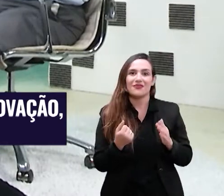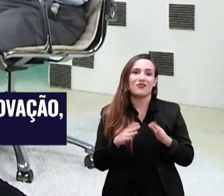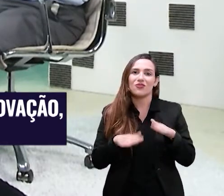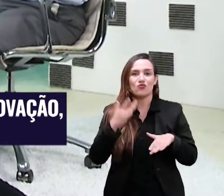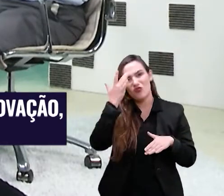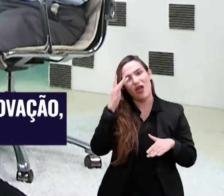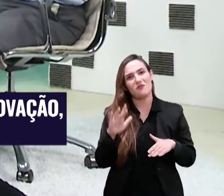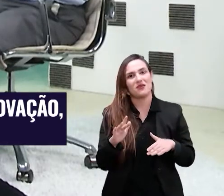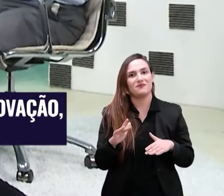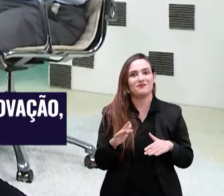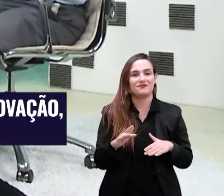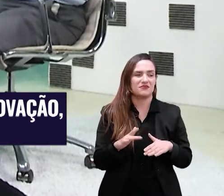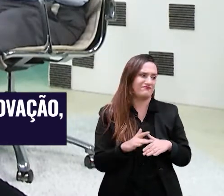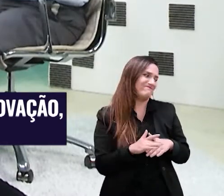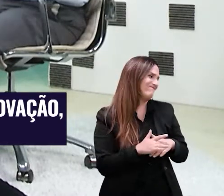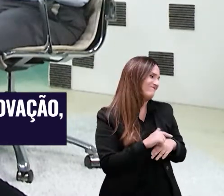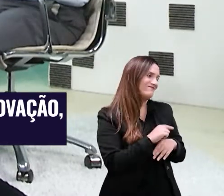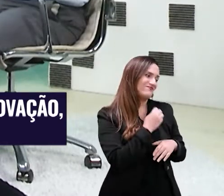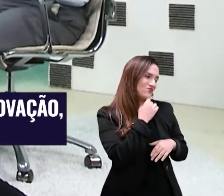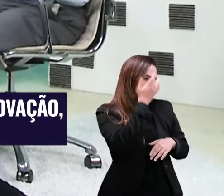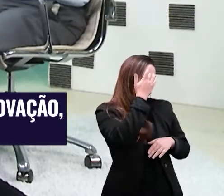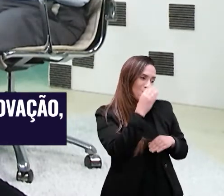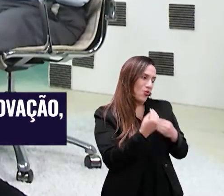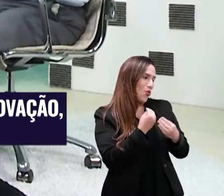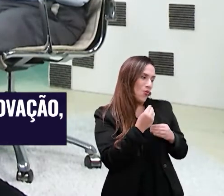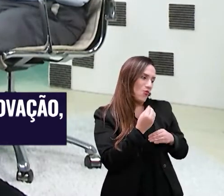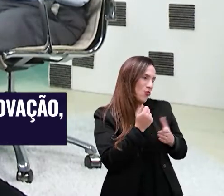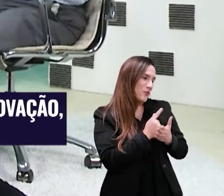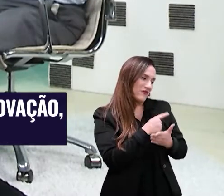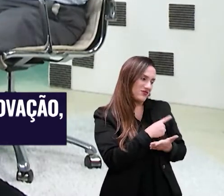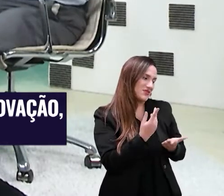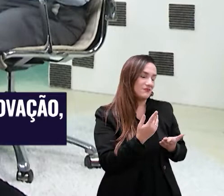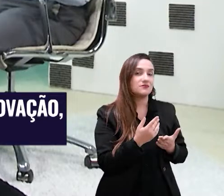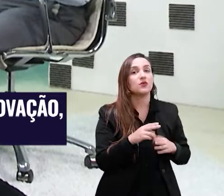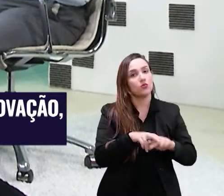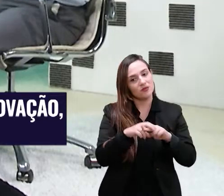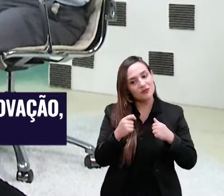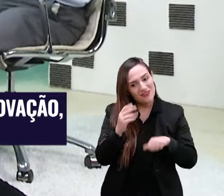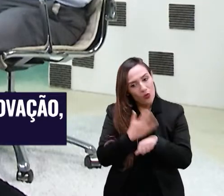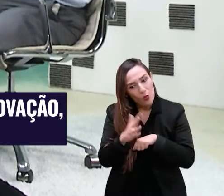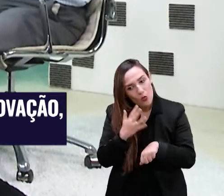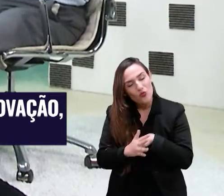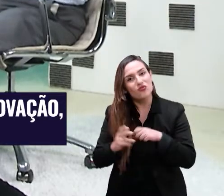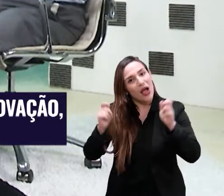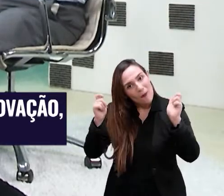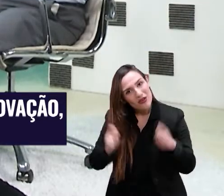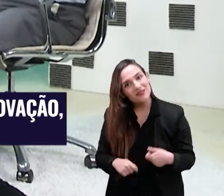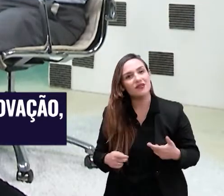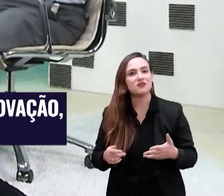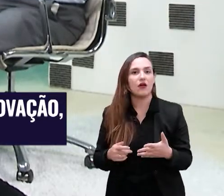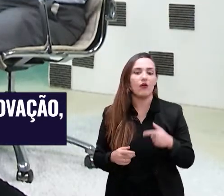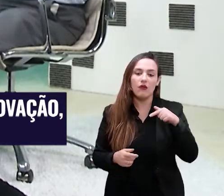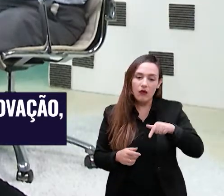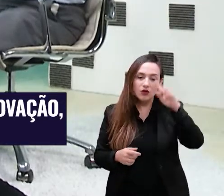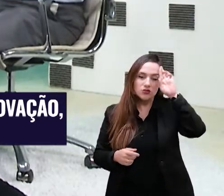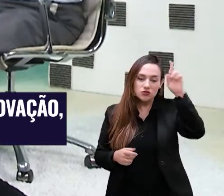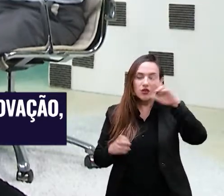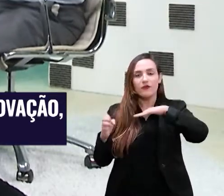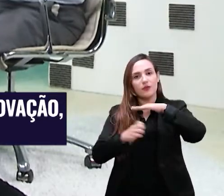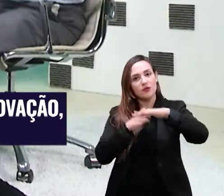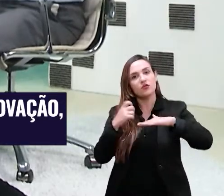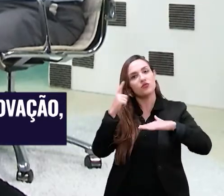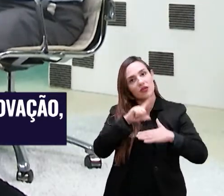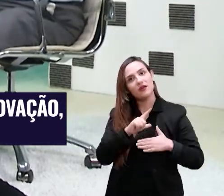ali, uhum, no território para elevar a maturidade empresarial, preparar esses empresários, e isso é lógico que vai gerar quê?